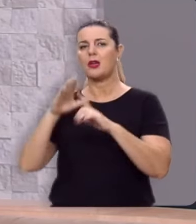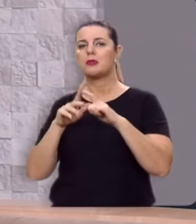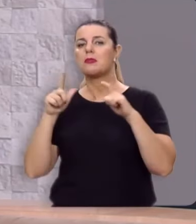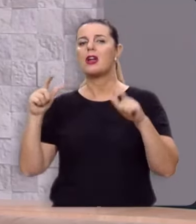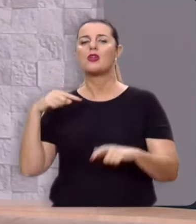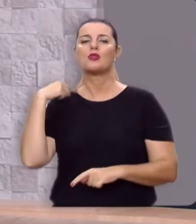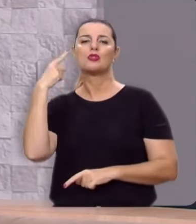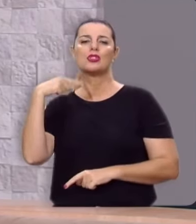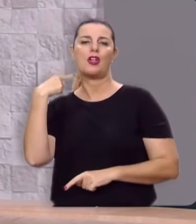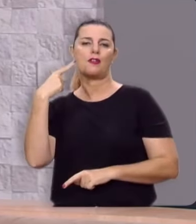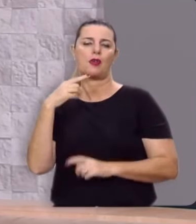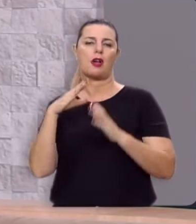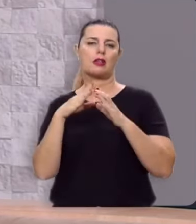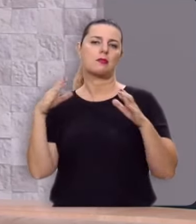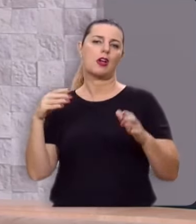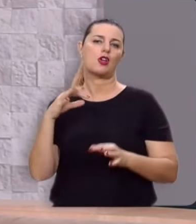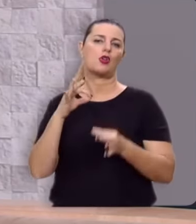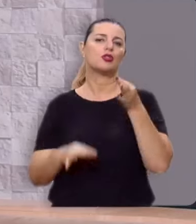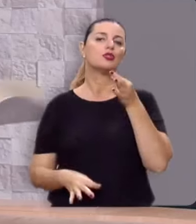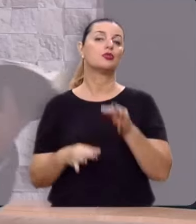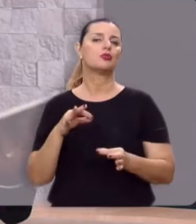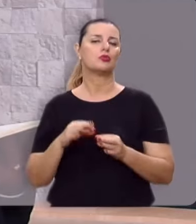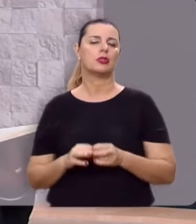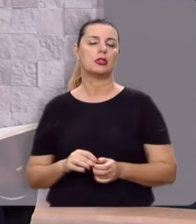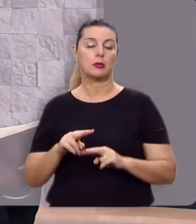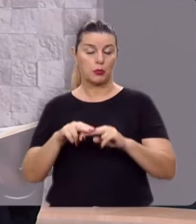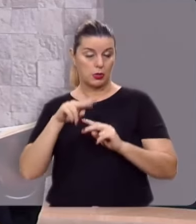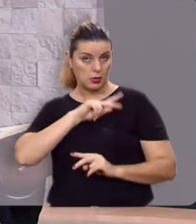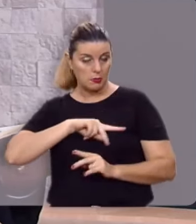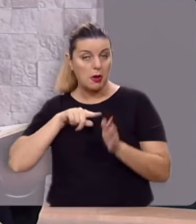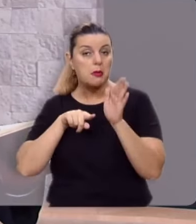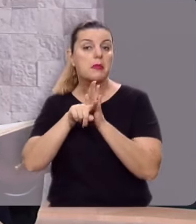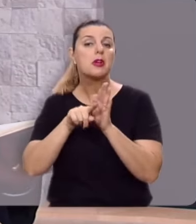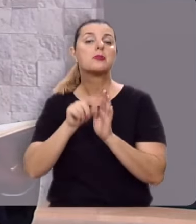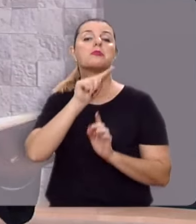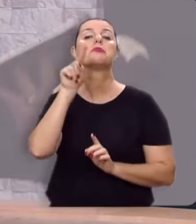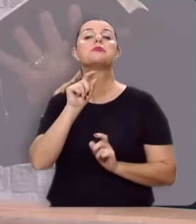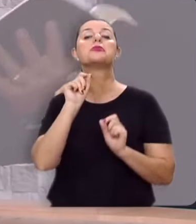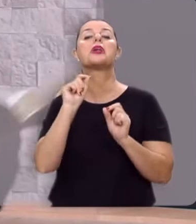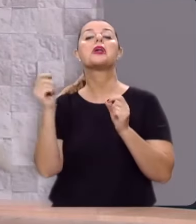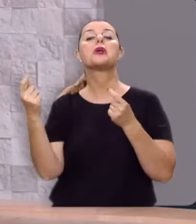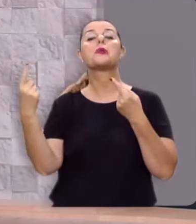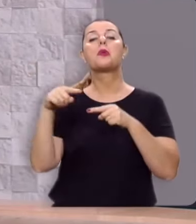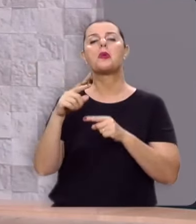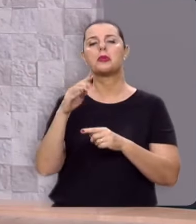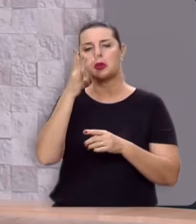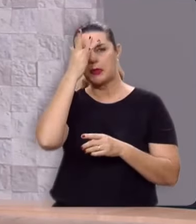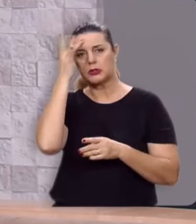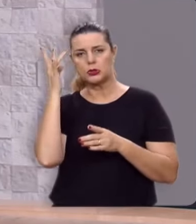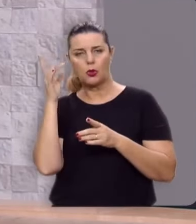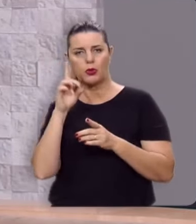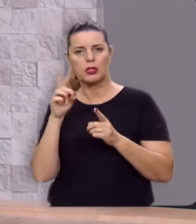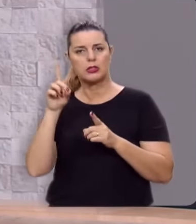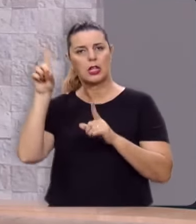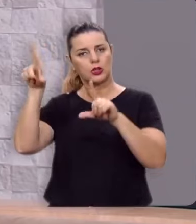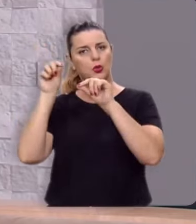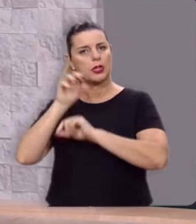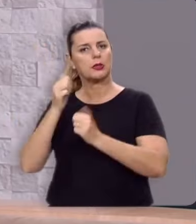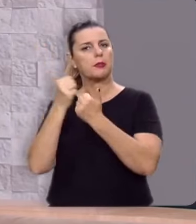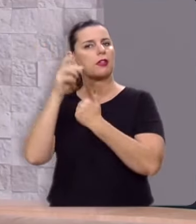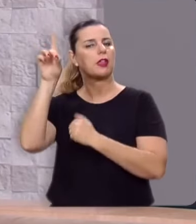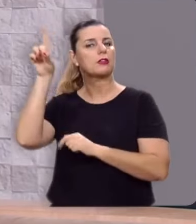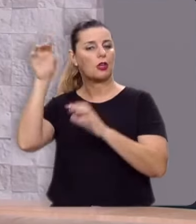supremo pretório divino. Por isso Paulo pergunta: quem tentará acusação contra os eleitos de Deus?